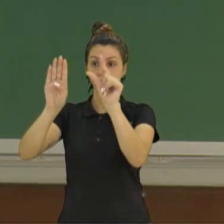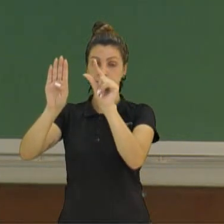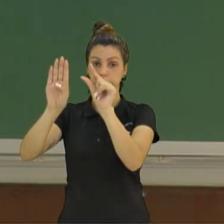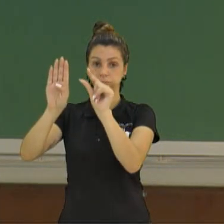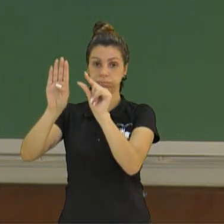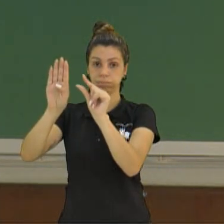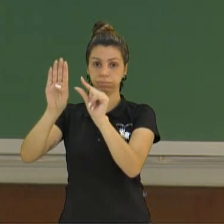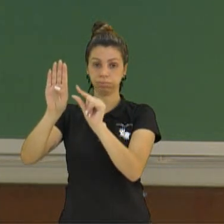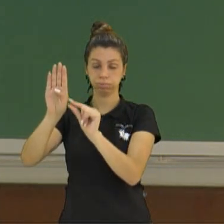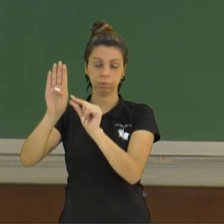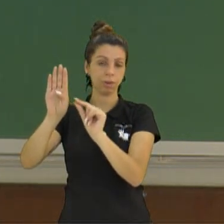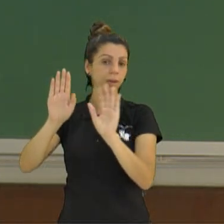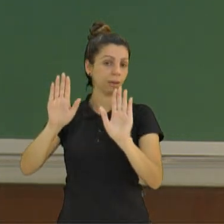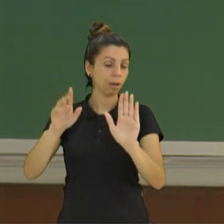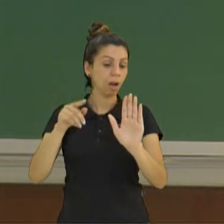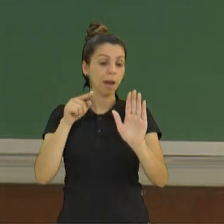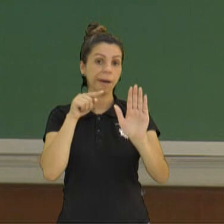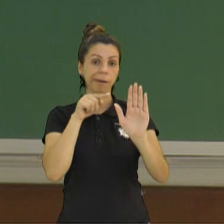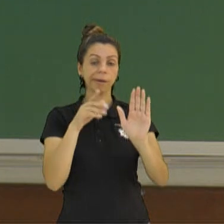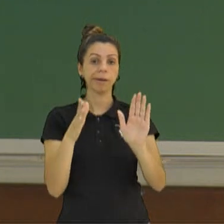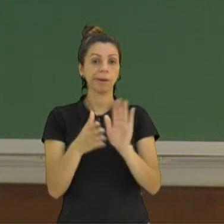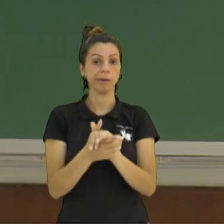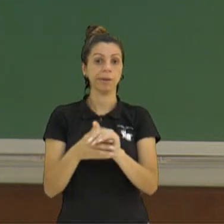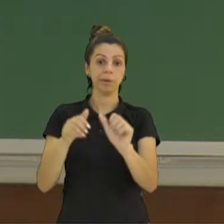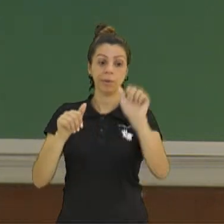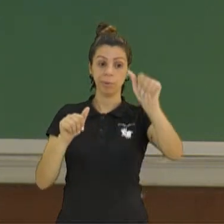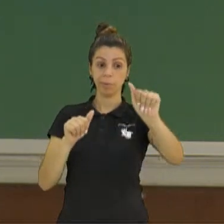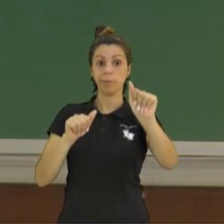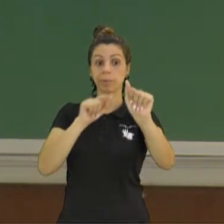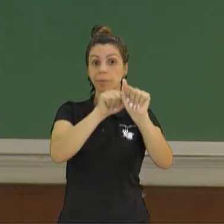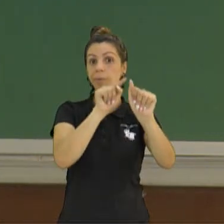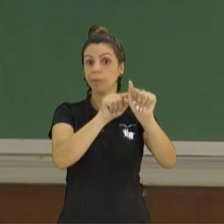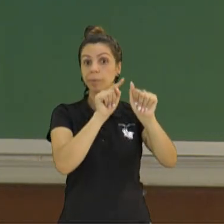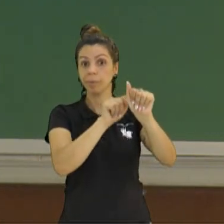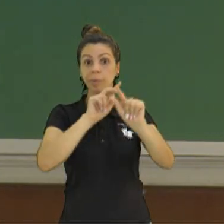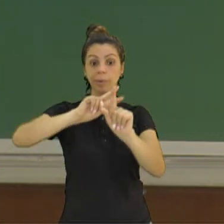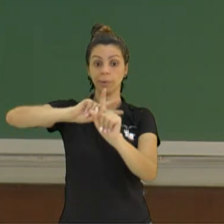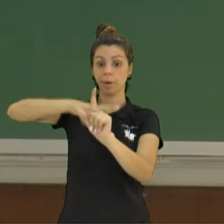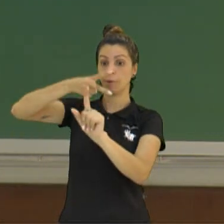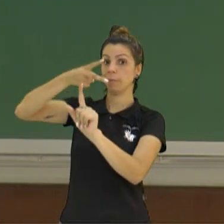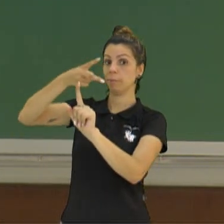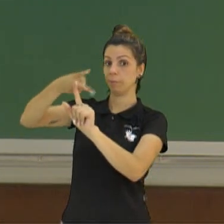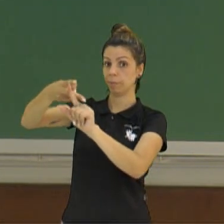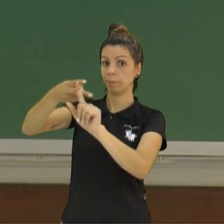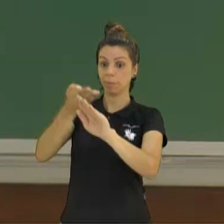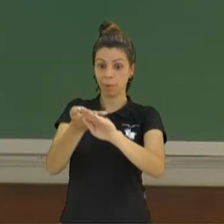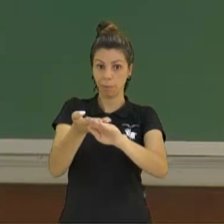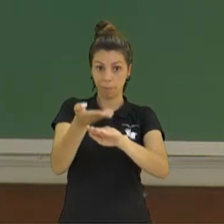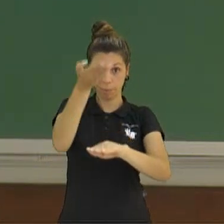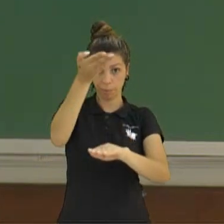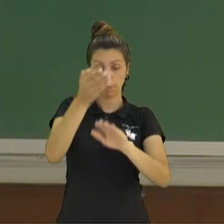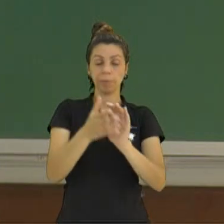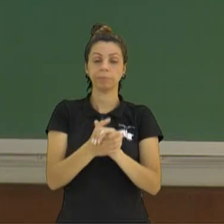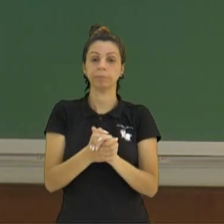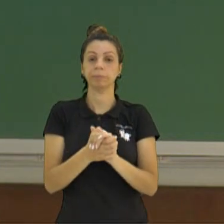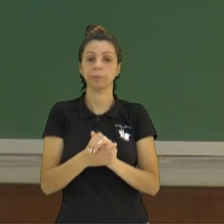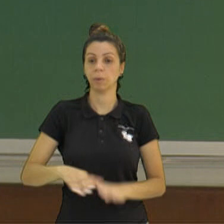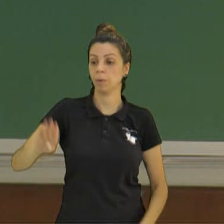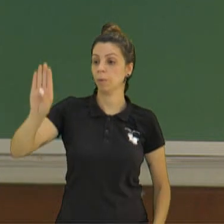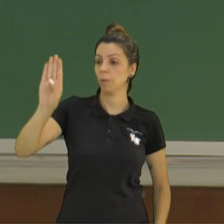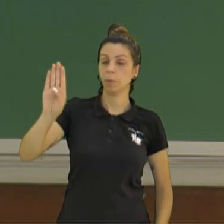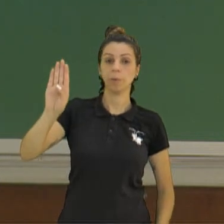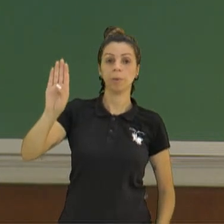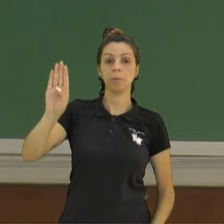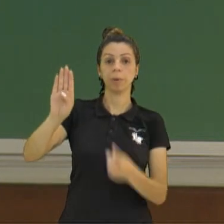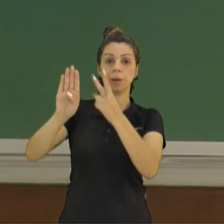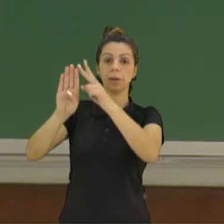quê? Ó, o A está dobrando, ou seja, o A aumentou. O B está se reduzindo pela